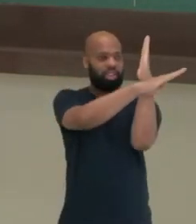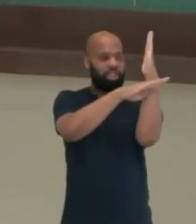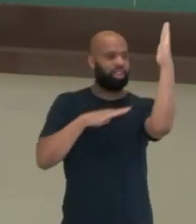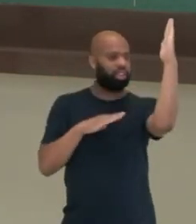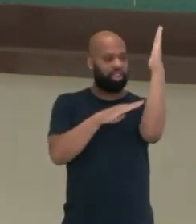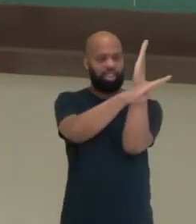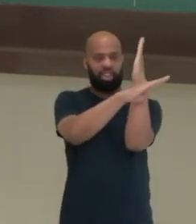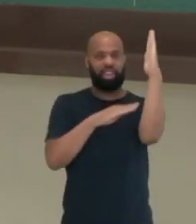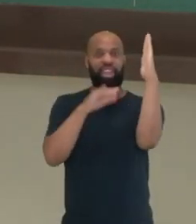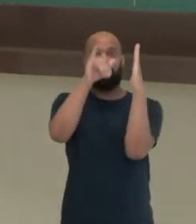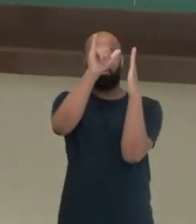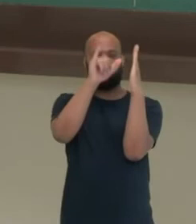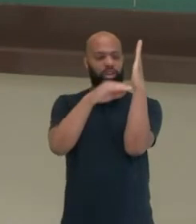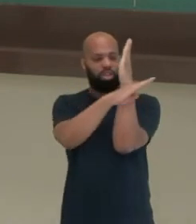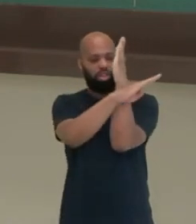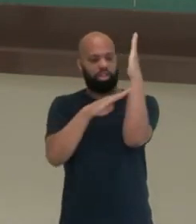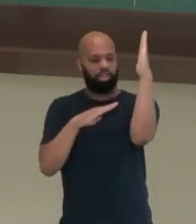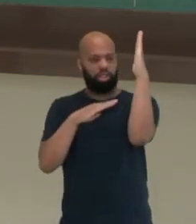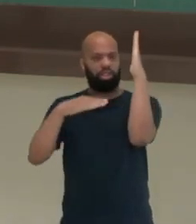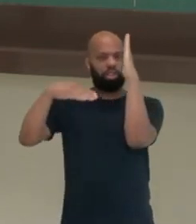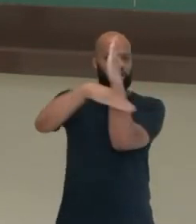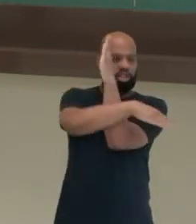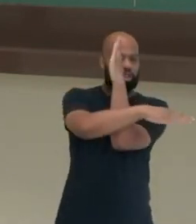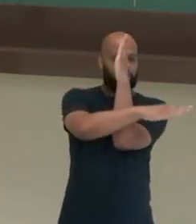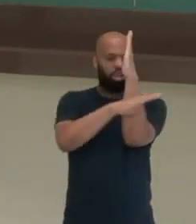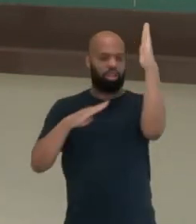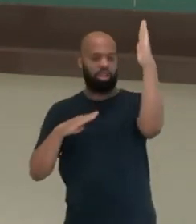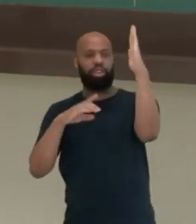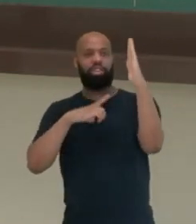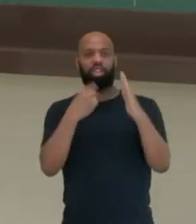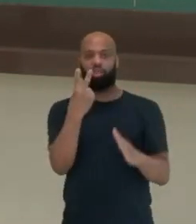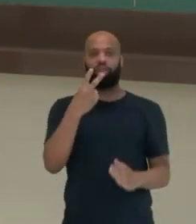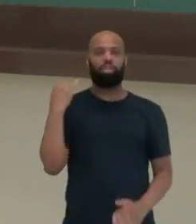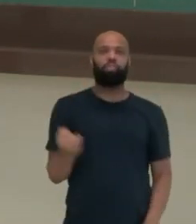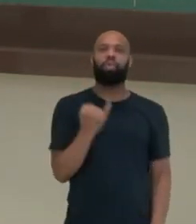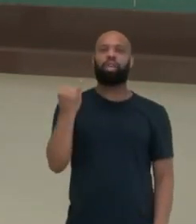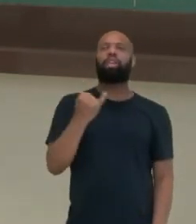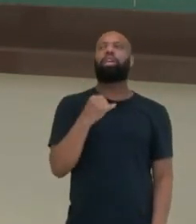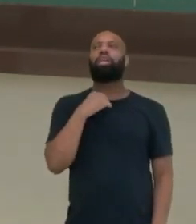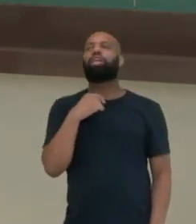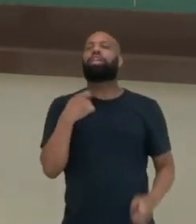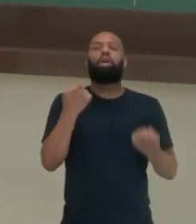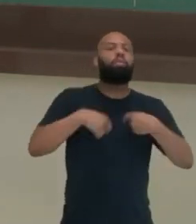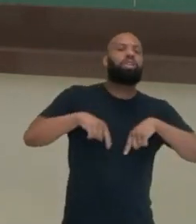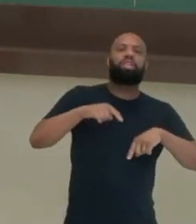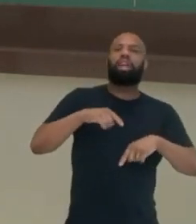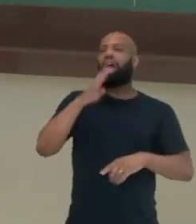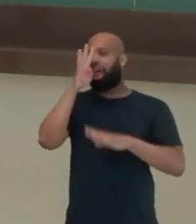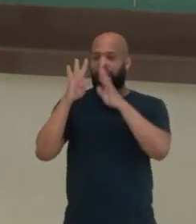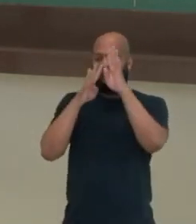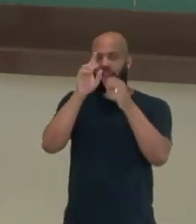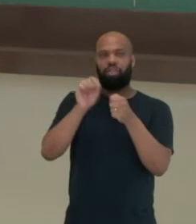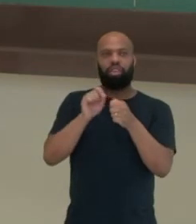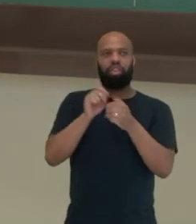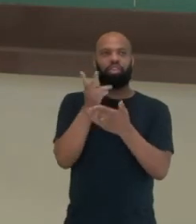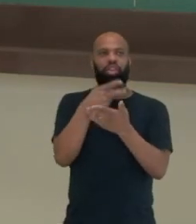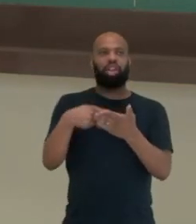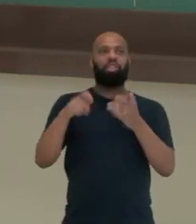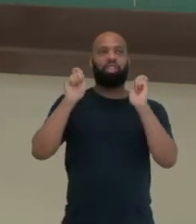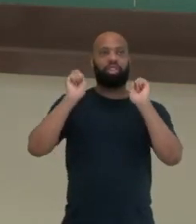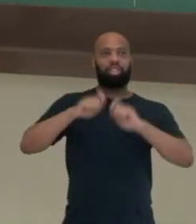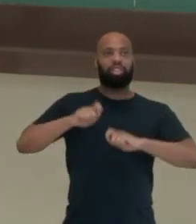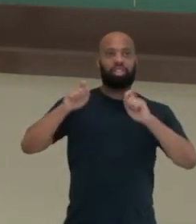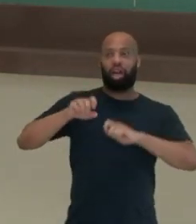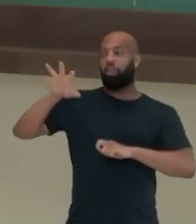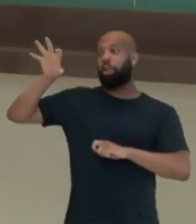pé. Sabendo disso, eu tenho dois pontos bem importantes. Eu não preciso ficar chutando valores para fazer o gráfico. Eu posso determinar,